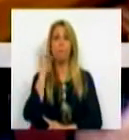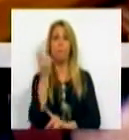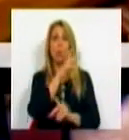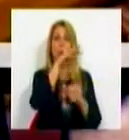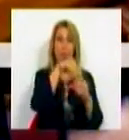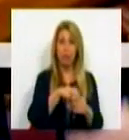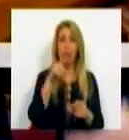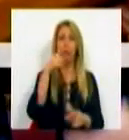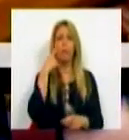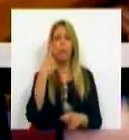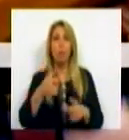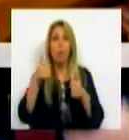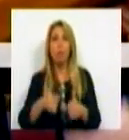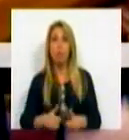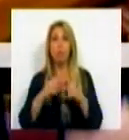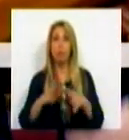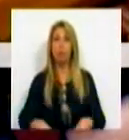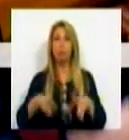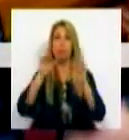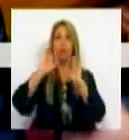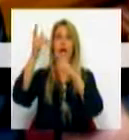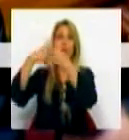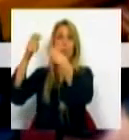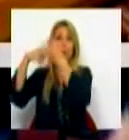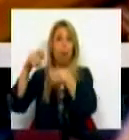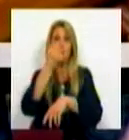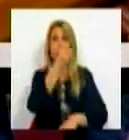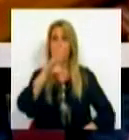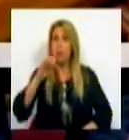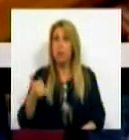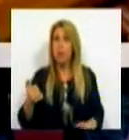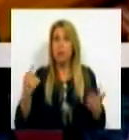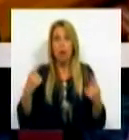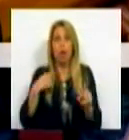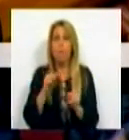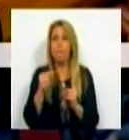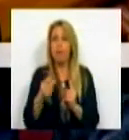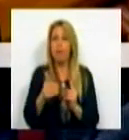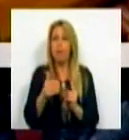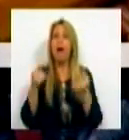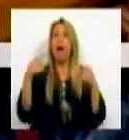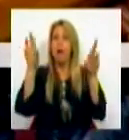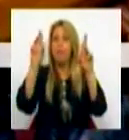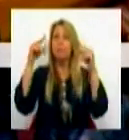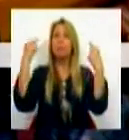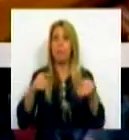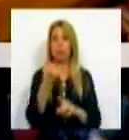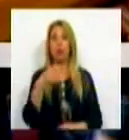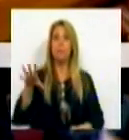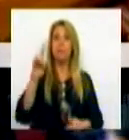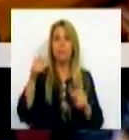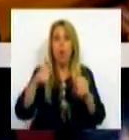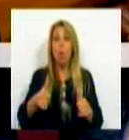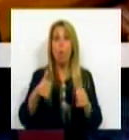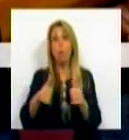se verificou também um bom crescimento das exportações em 2015 e a perspectiva que temos para 2016 é também de um bom crescimento das exportações. Apenas